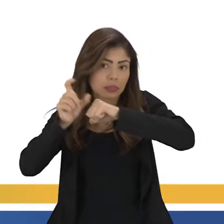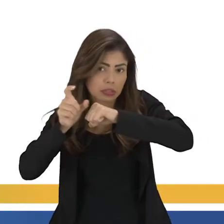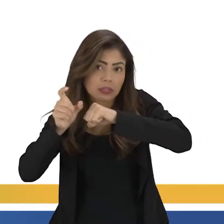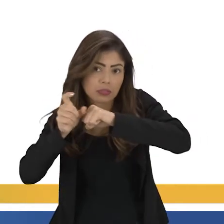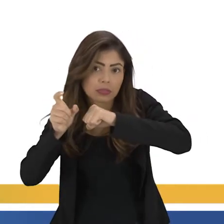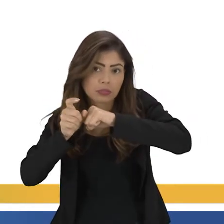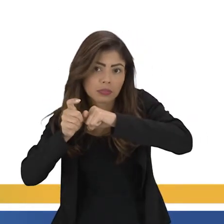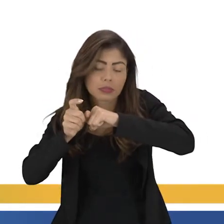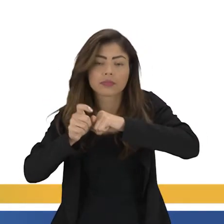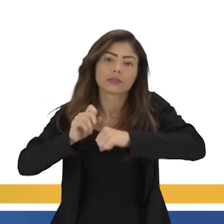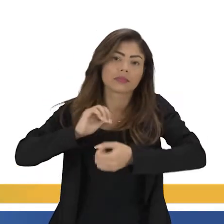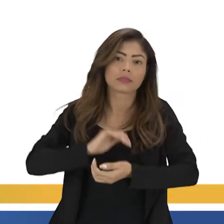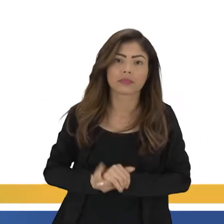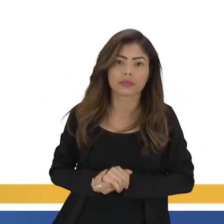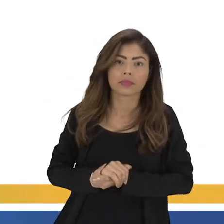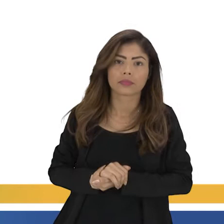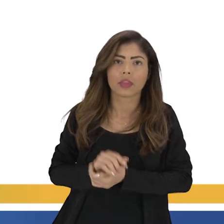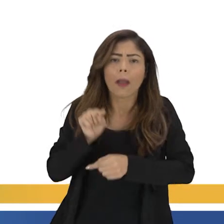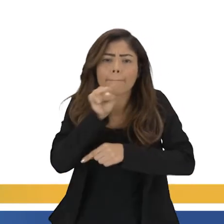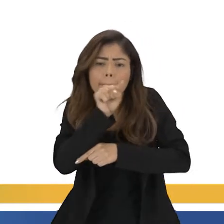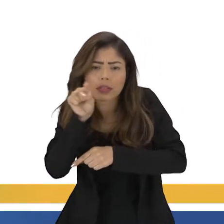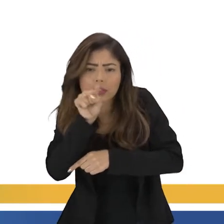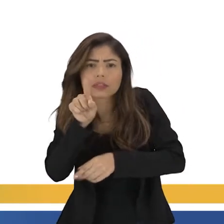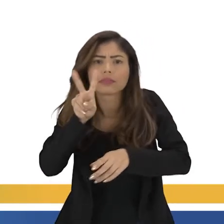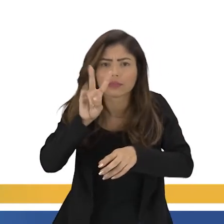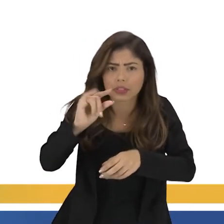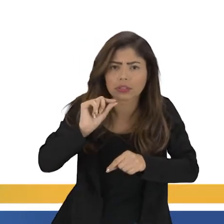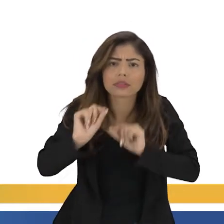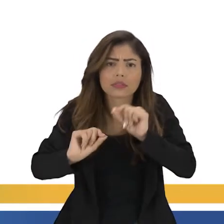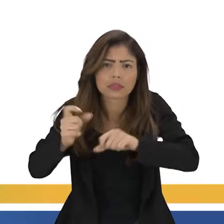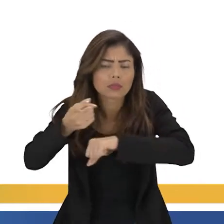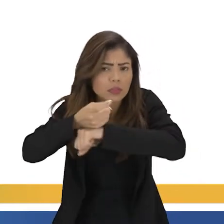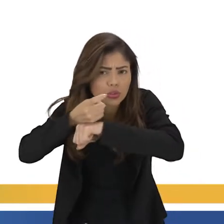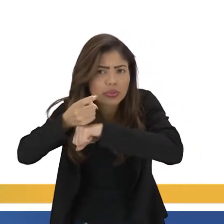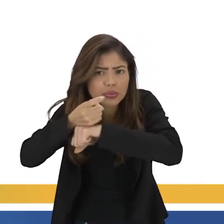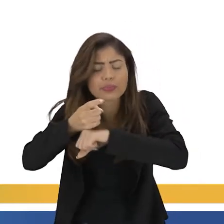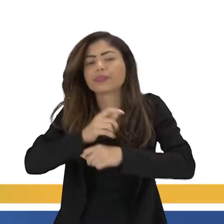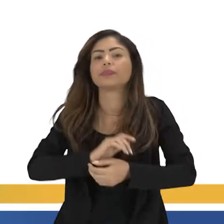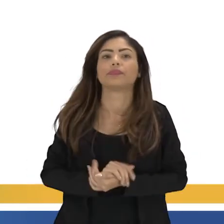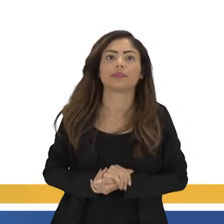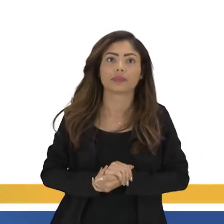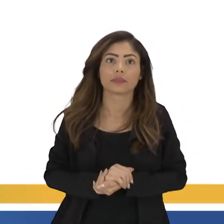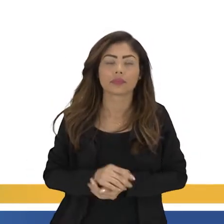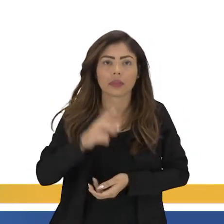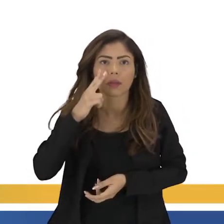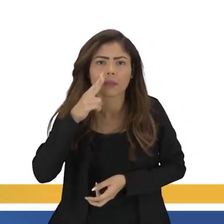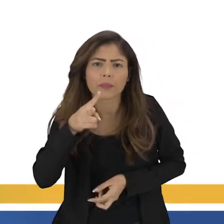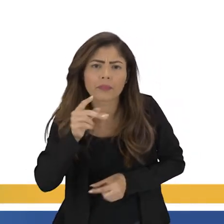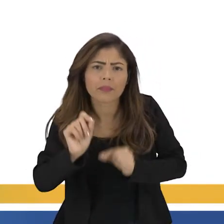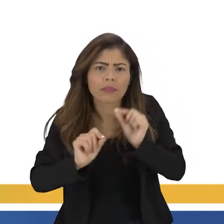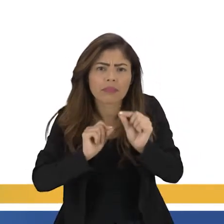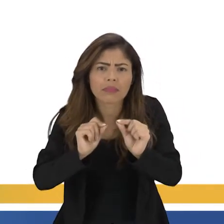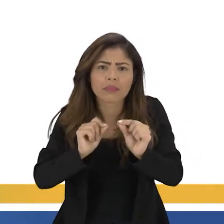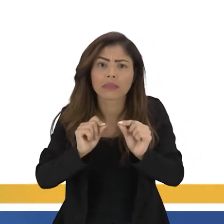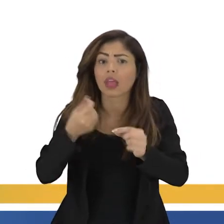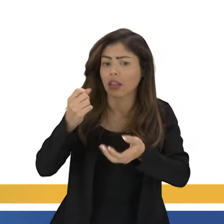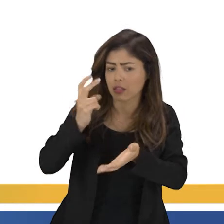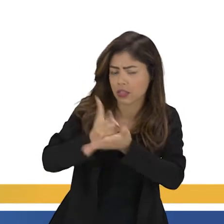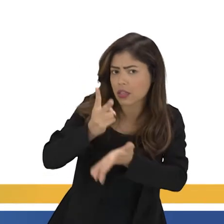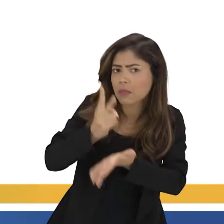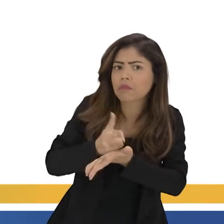substantivo e sublinhado nós vamos ter o adjetivo. Reparem que nem toda